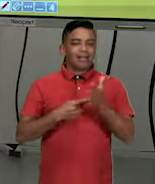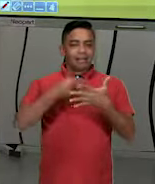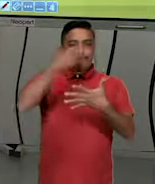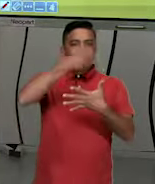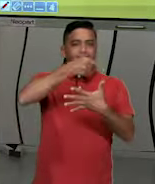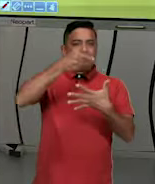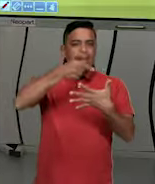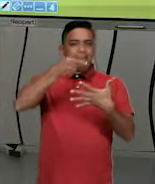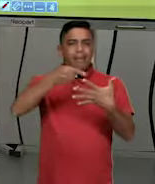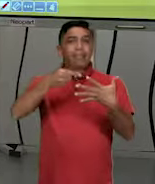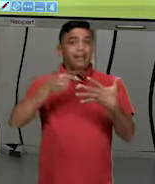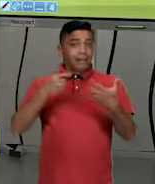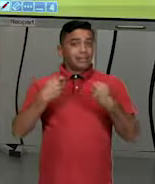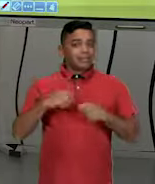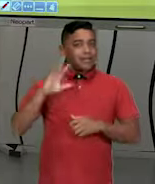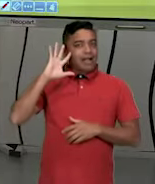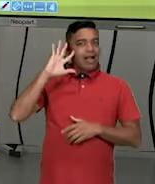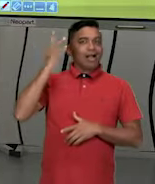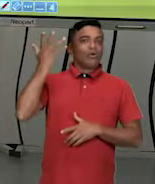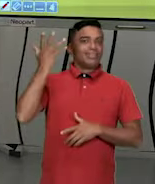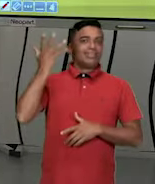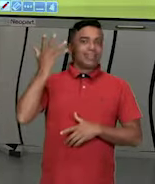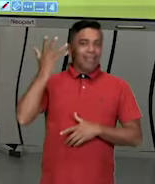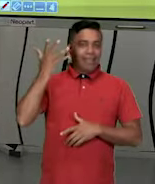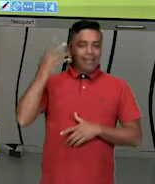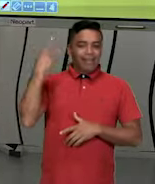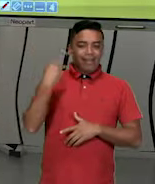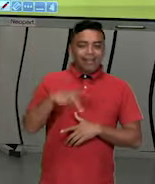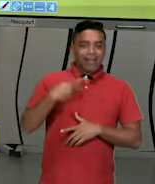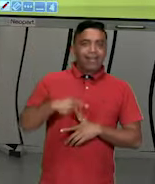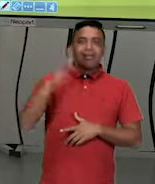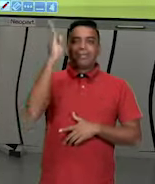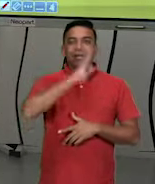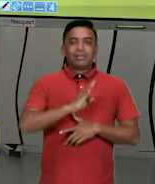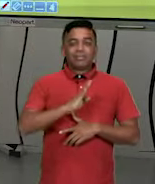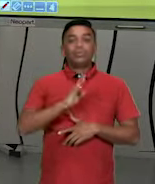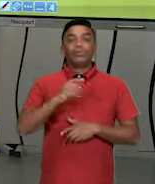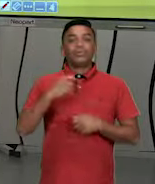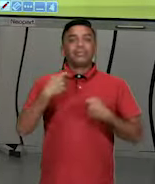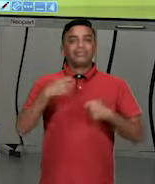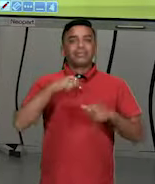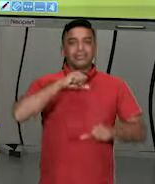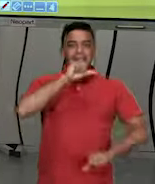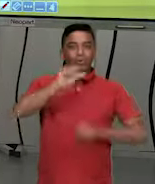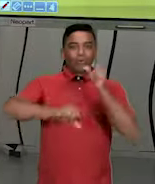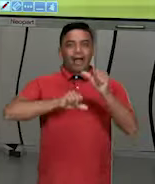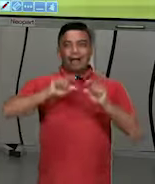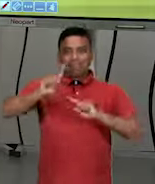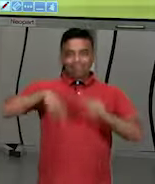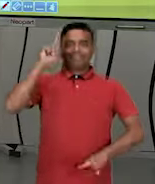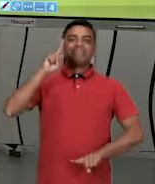enumeração de uma série de áreas em que o Brasil precisa investir.